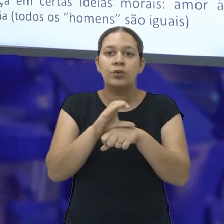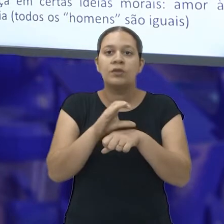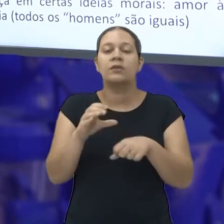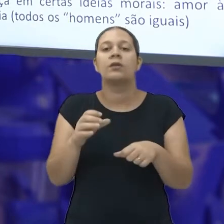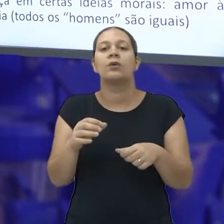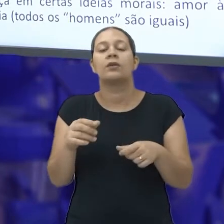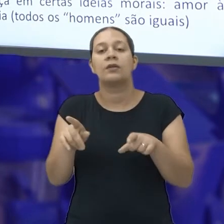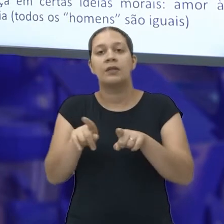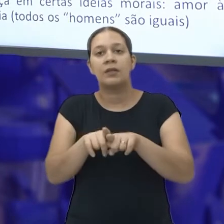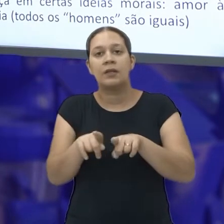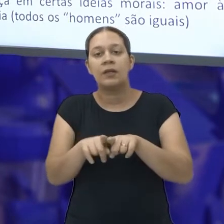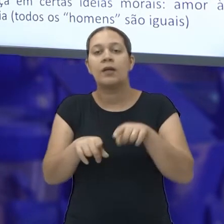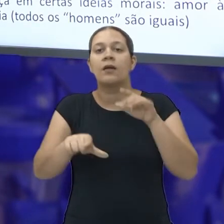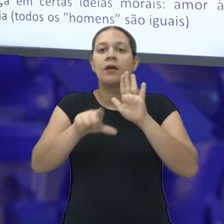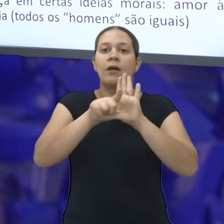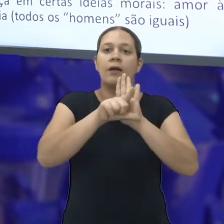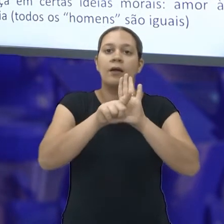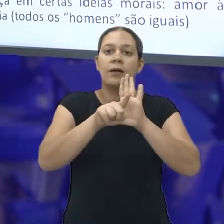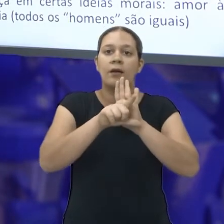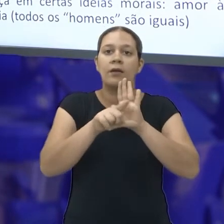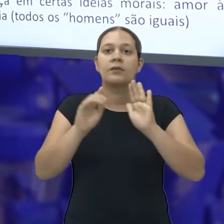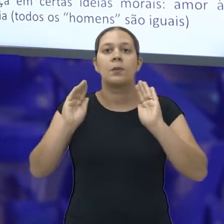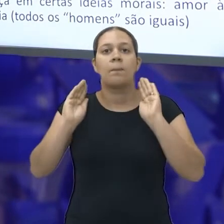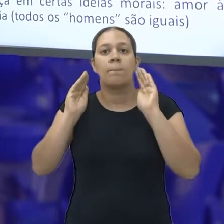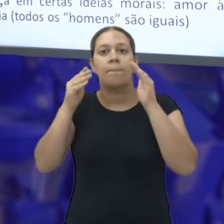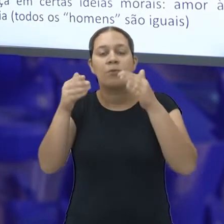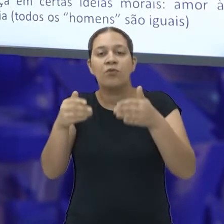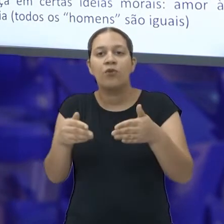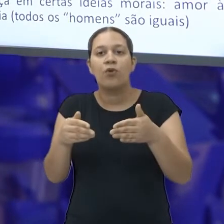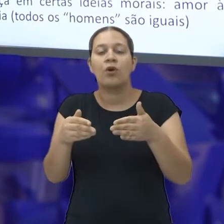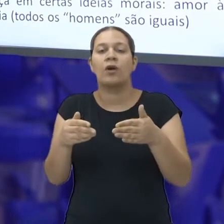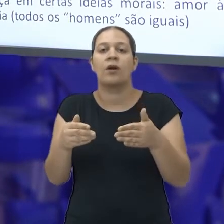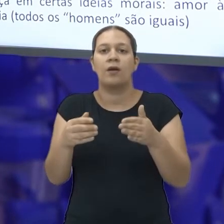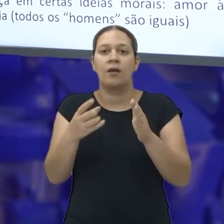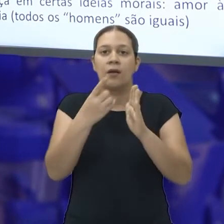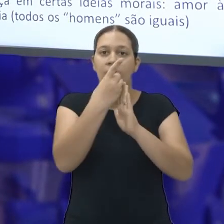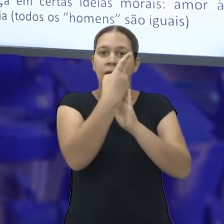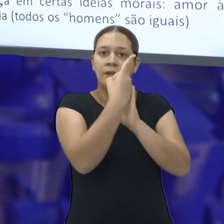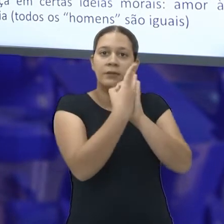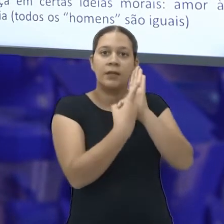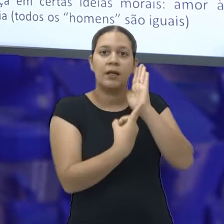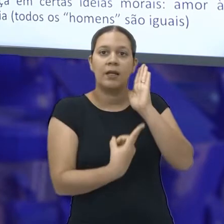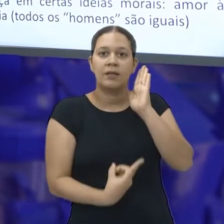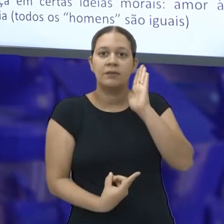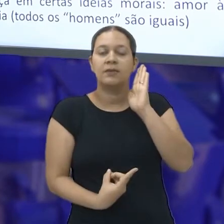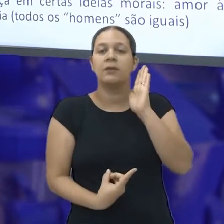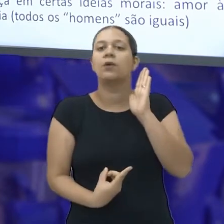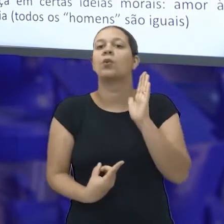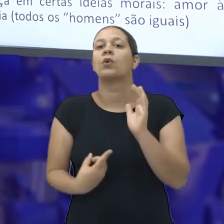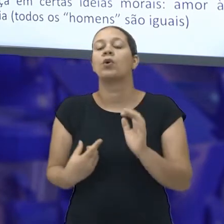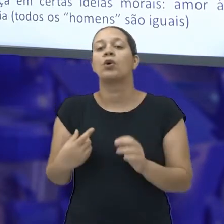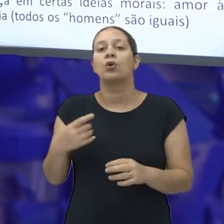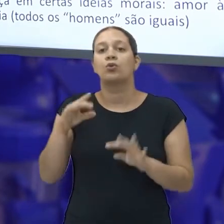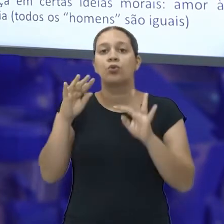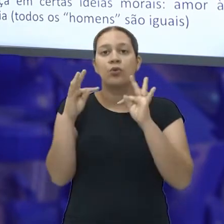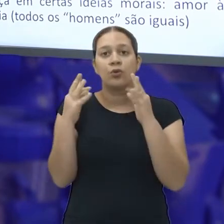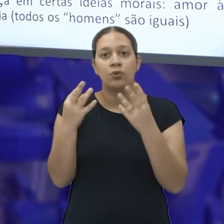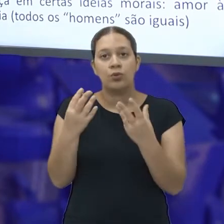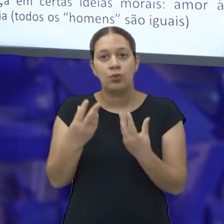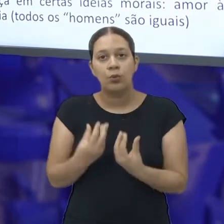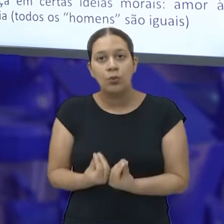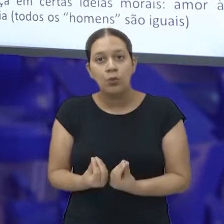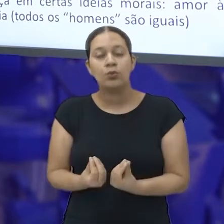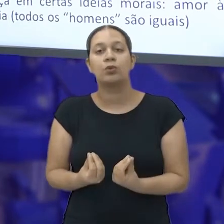cada país, a gente deve mirar essa declaração. Se todo mundo conhecesse essa declaração, se todo